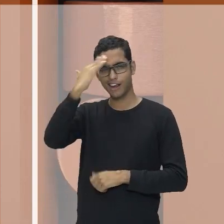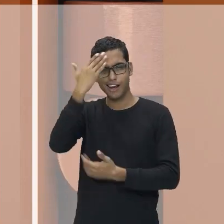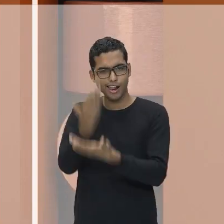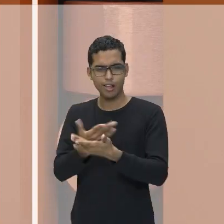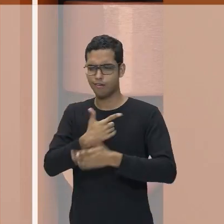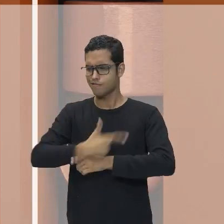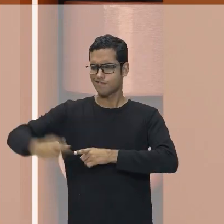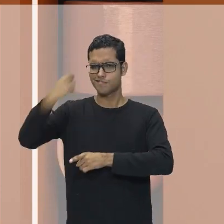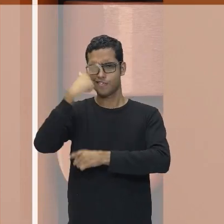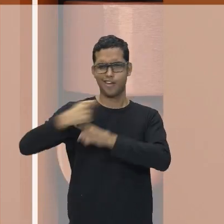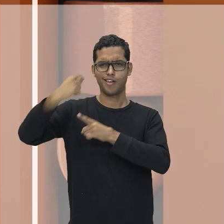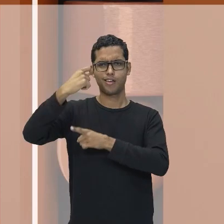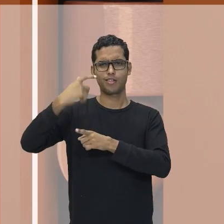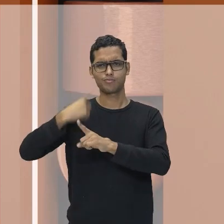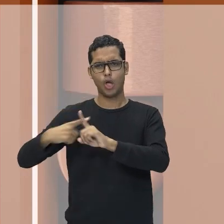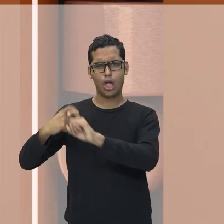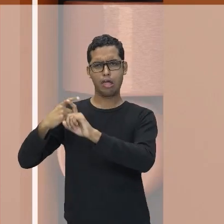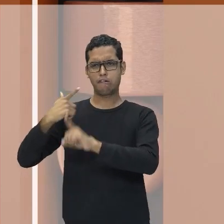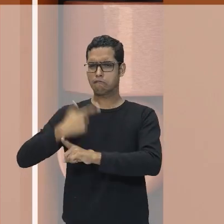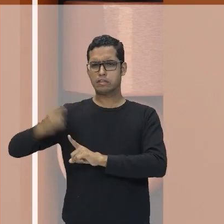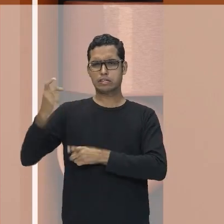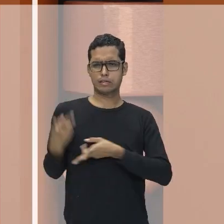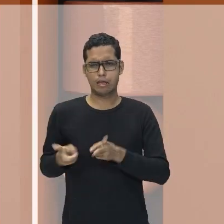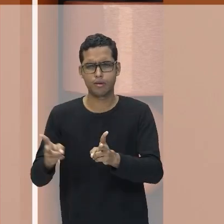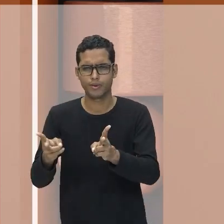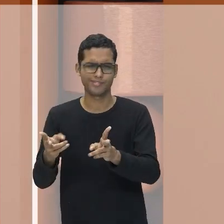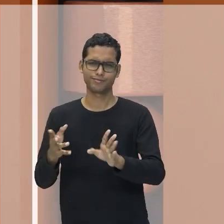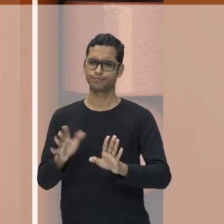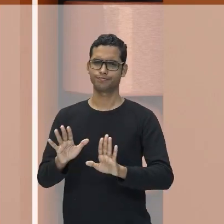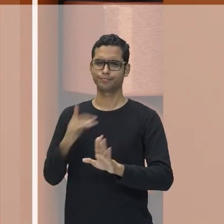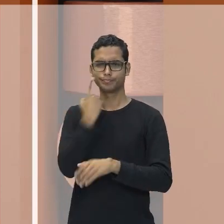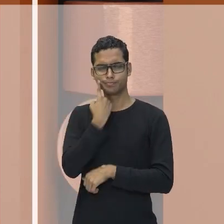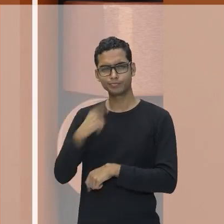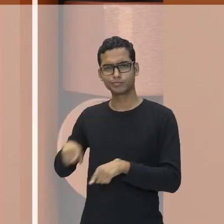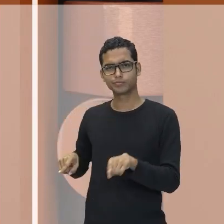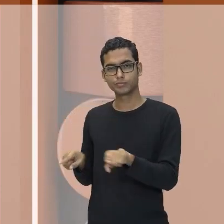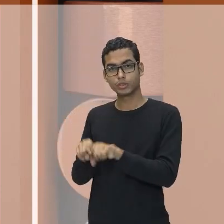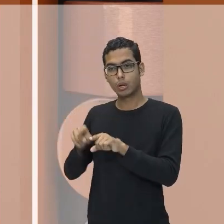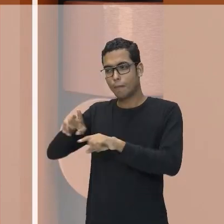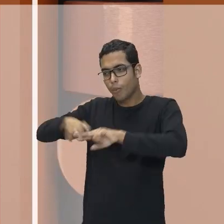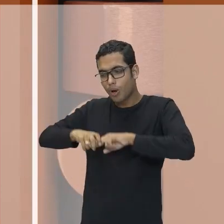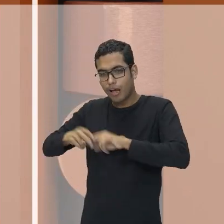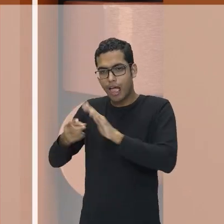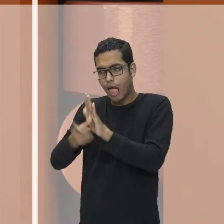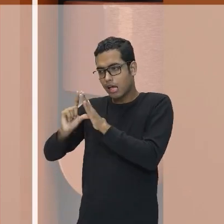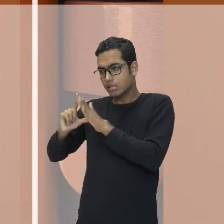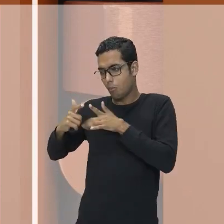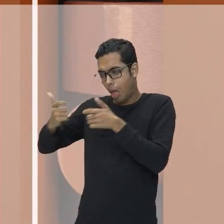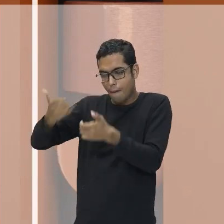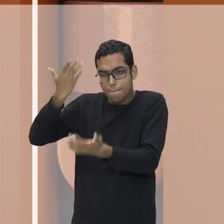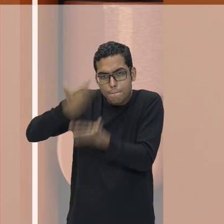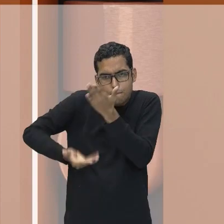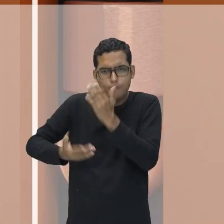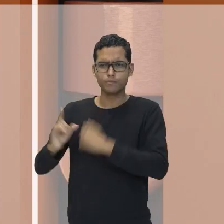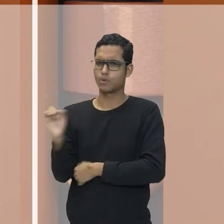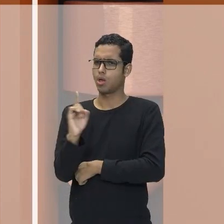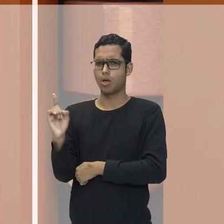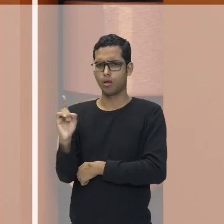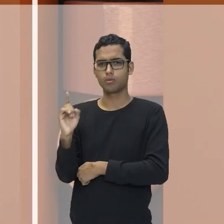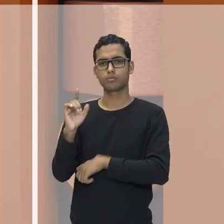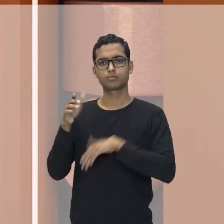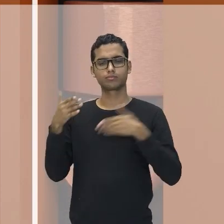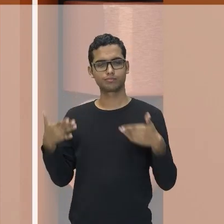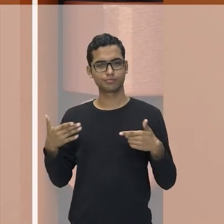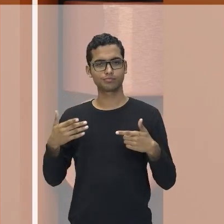tinha naquele momento. Entendeu? Até aquele momento, o exército nazista não tinha perdido uma batalha sequer. Stalingrado,